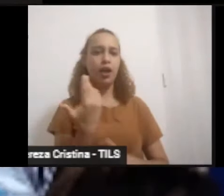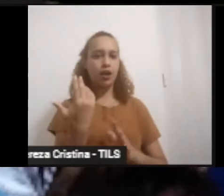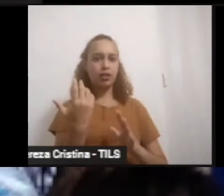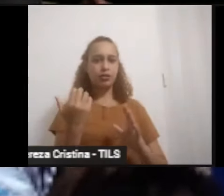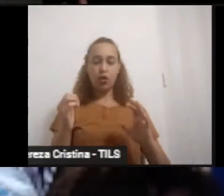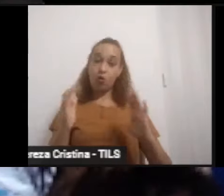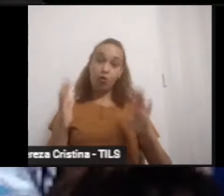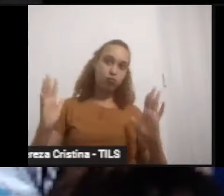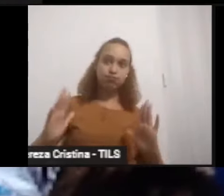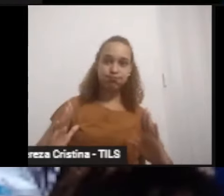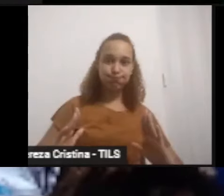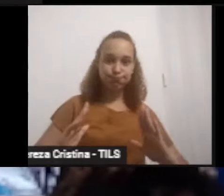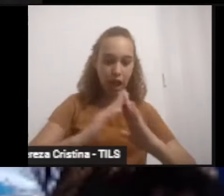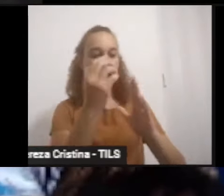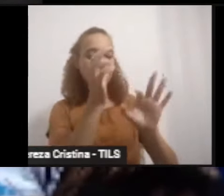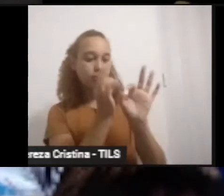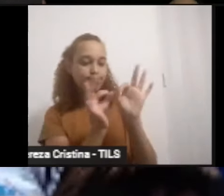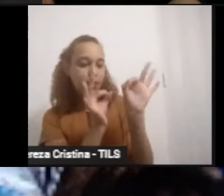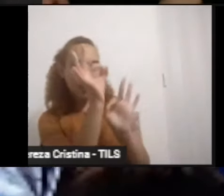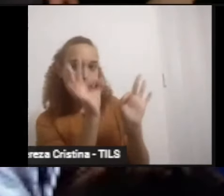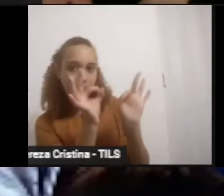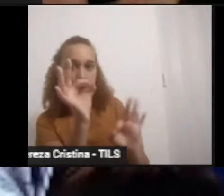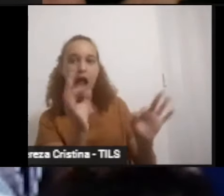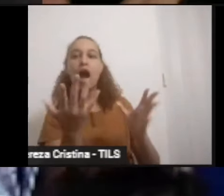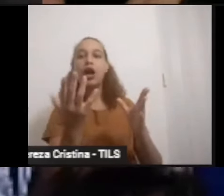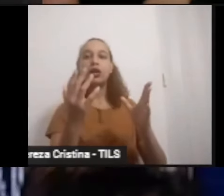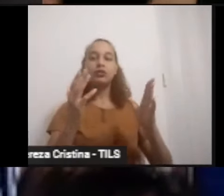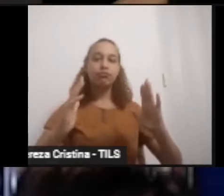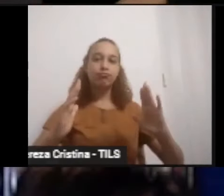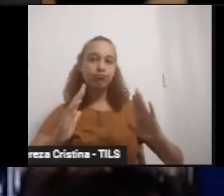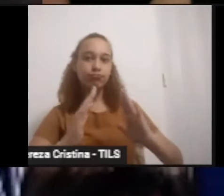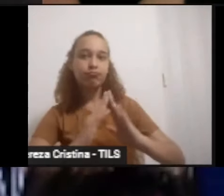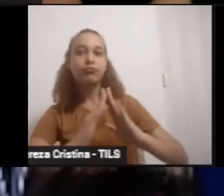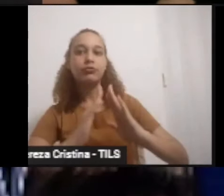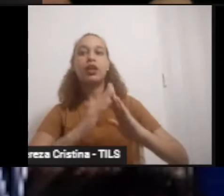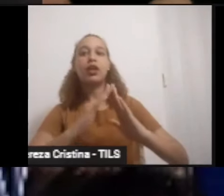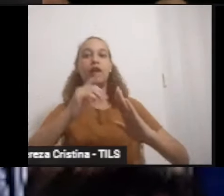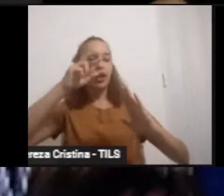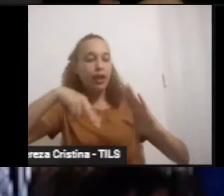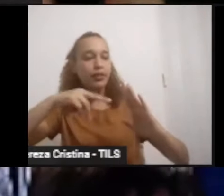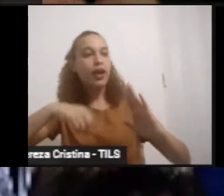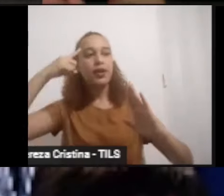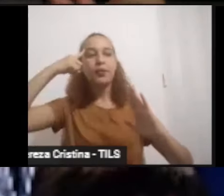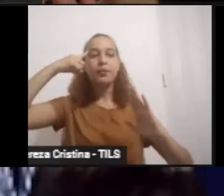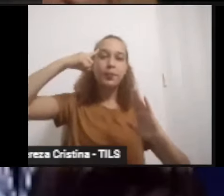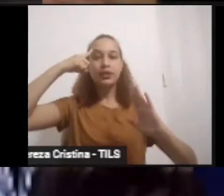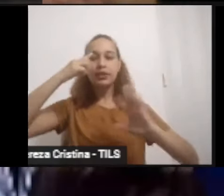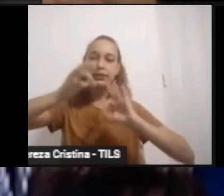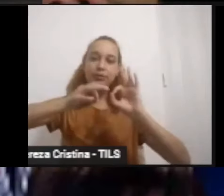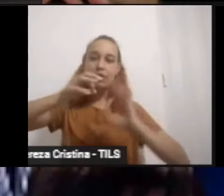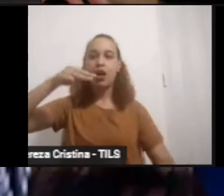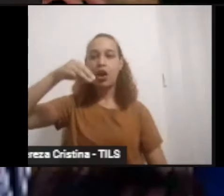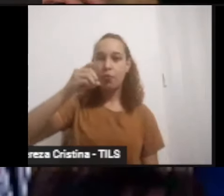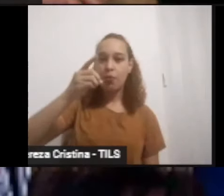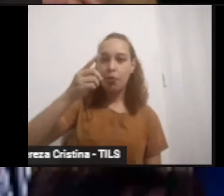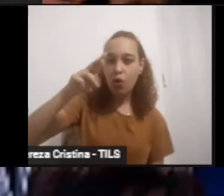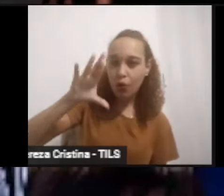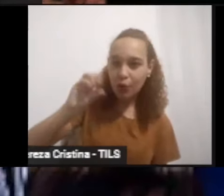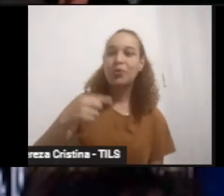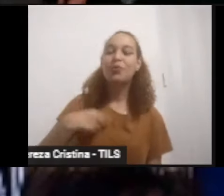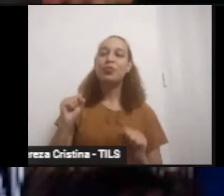cômodos, né? O mapa da casa. E aí pensei nesses módulos assim de trabalhar com módulos, que eu poderia trabalhar com eles